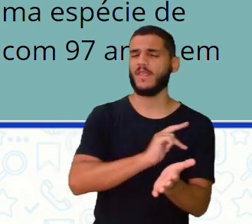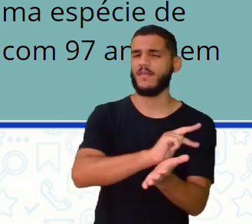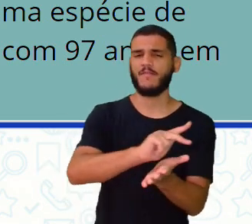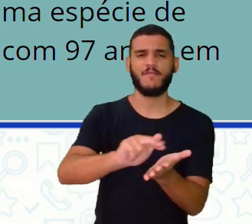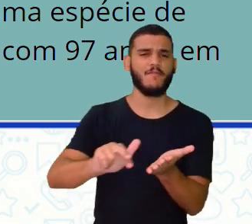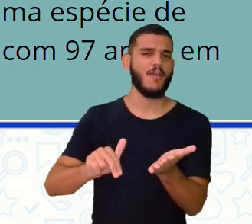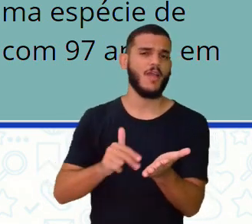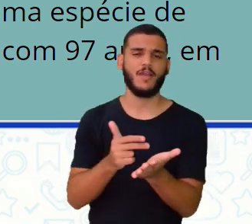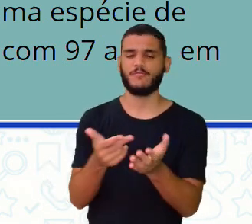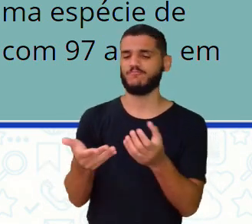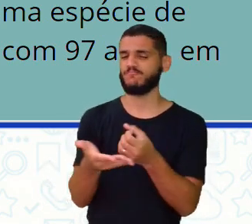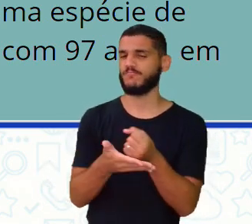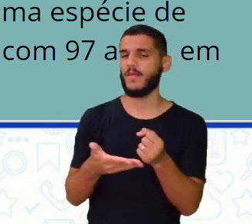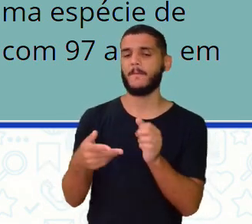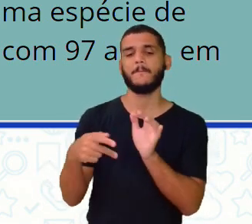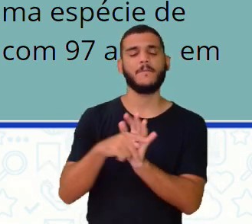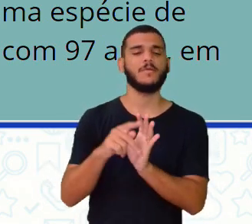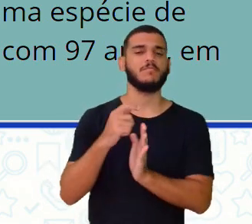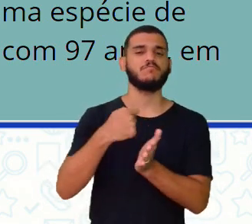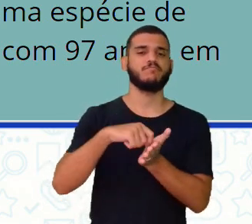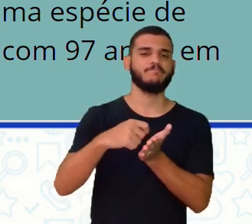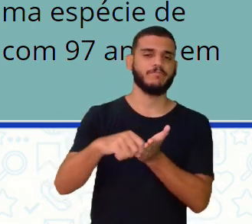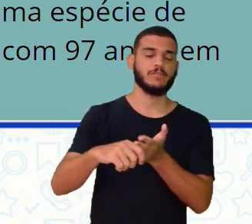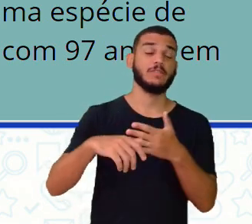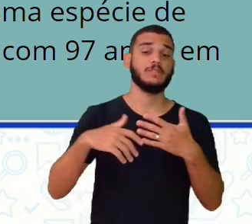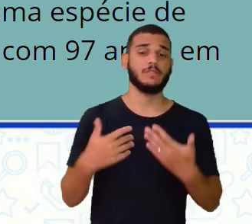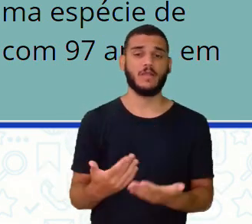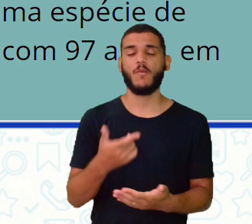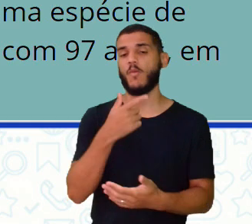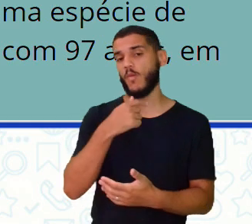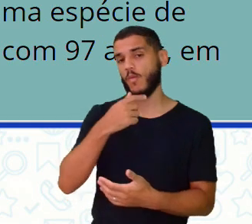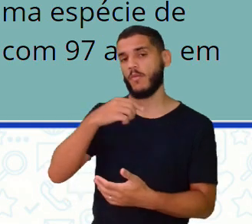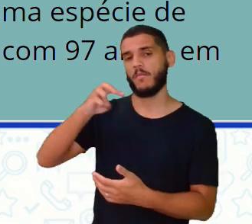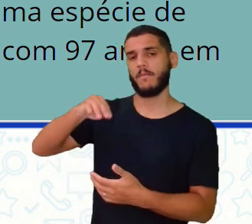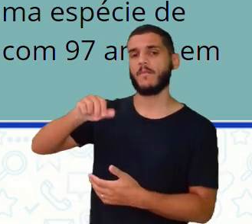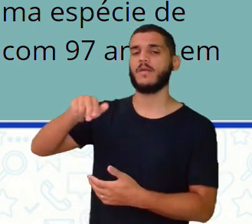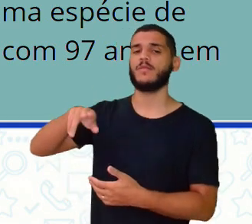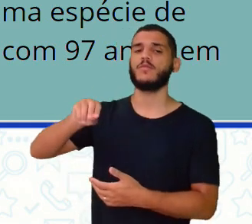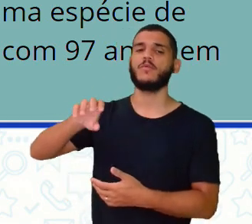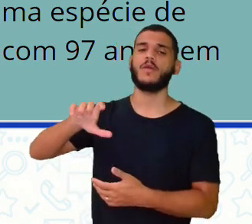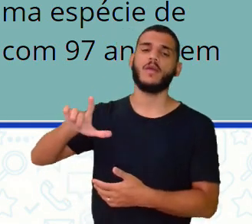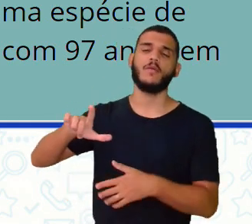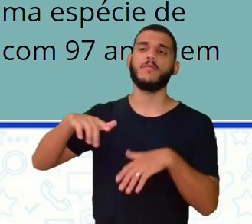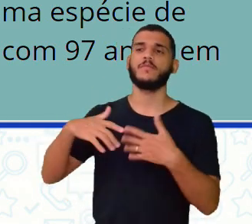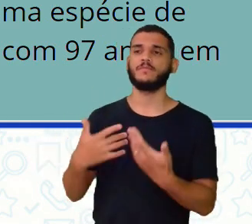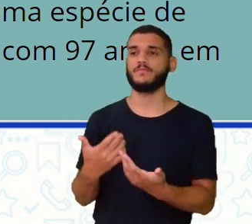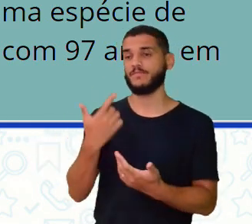muito da essência desse escritor. Então, Manuel de Barros